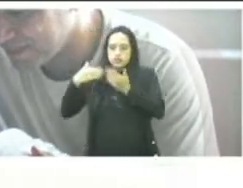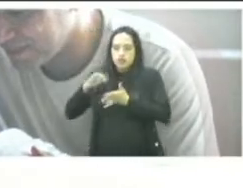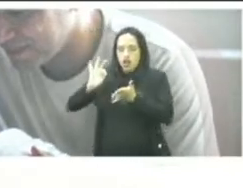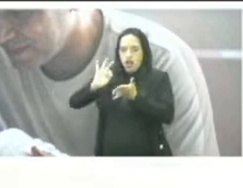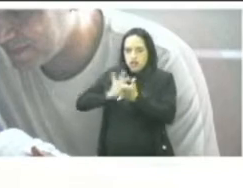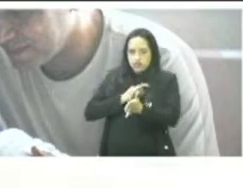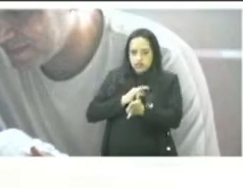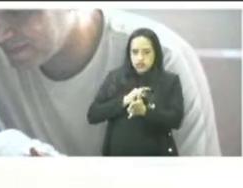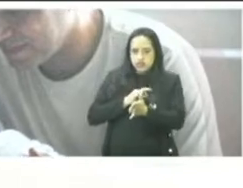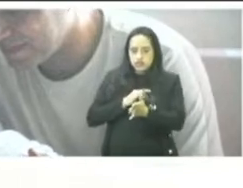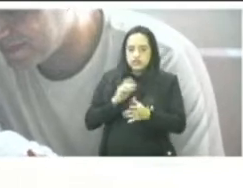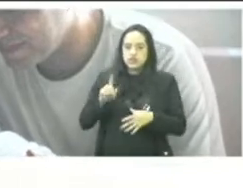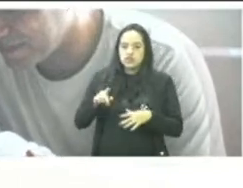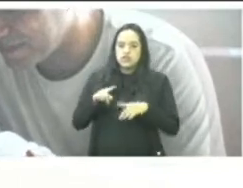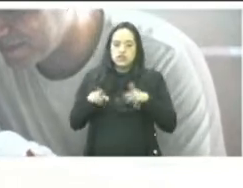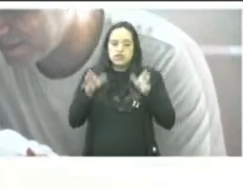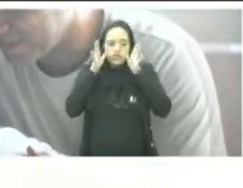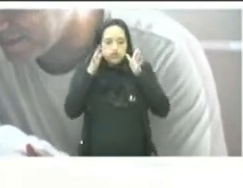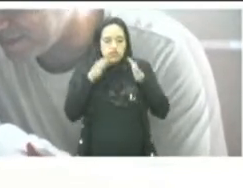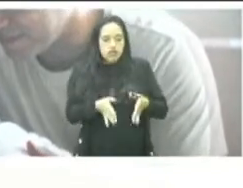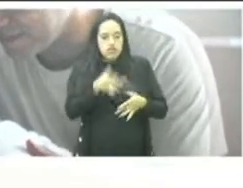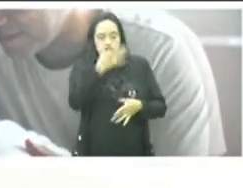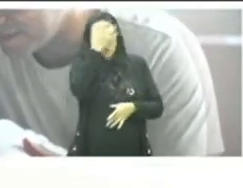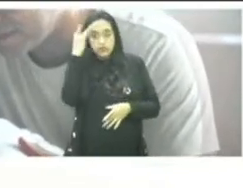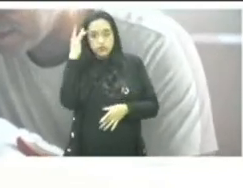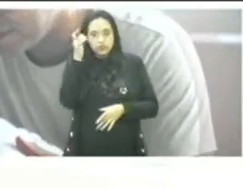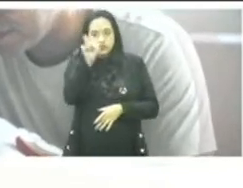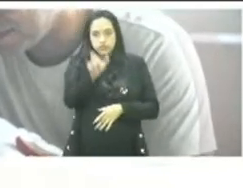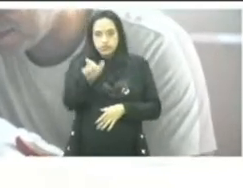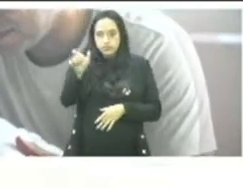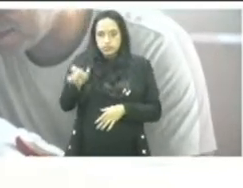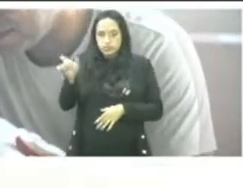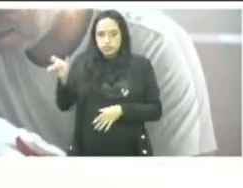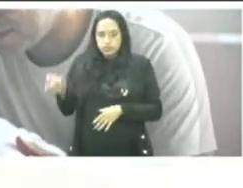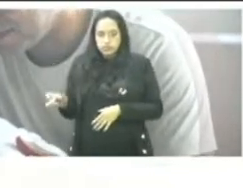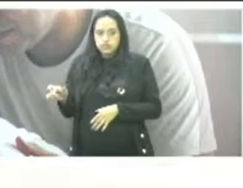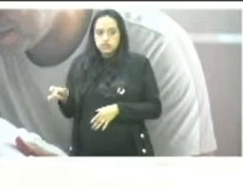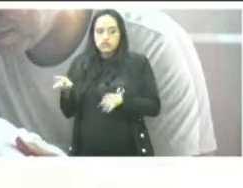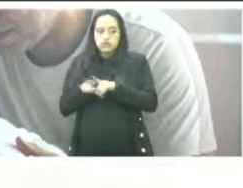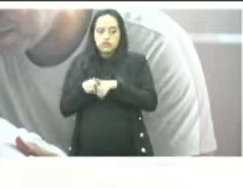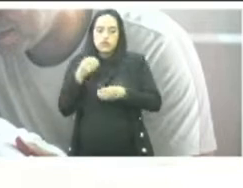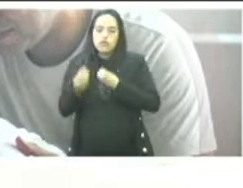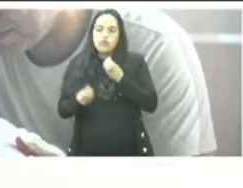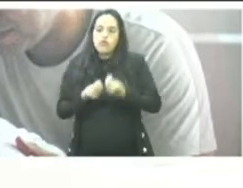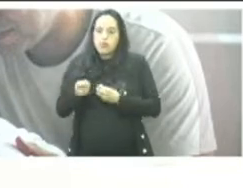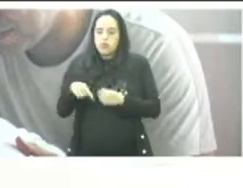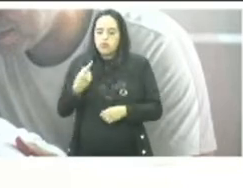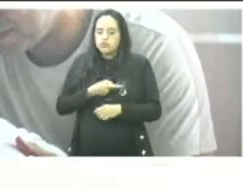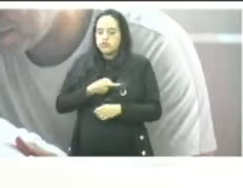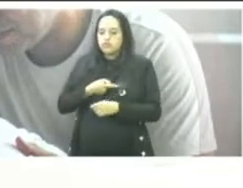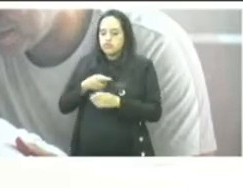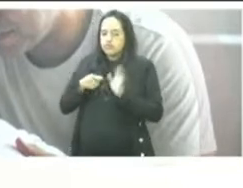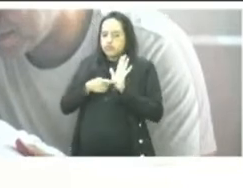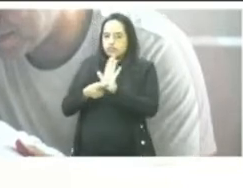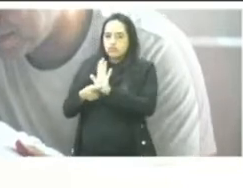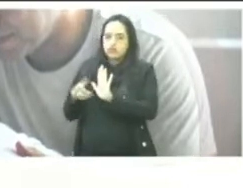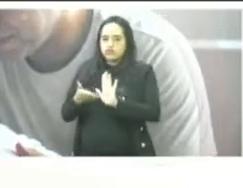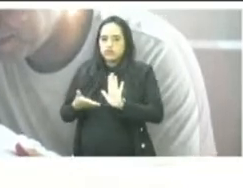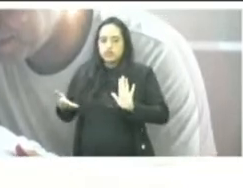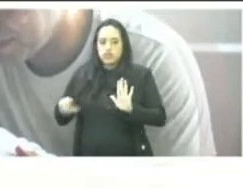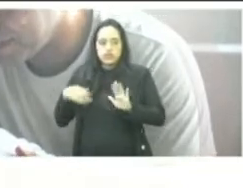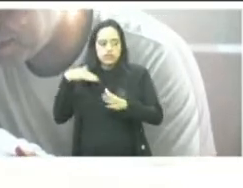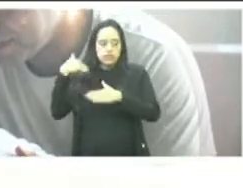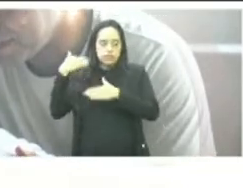registro, né, mais centrado nas pessoas, né, e como que a gente instrumentaliza também esse processo